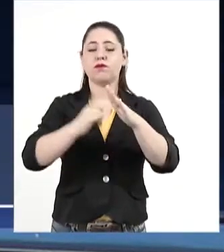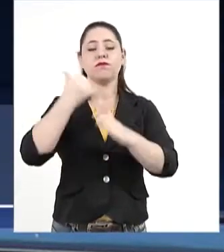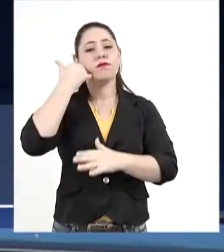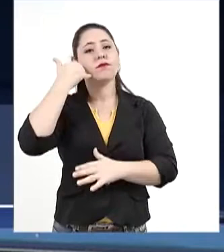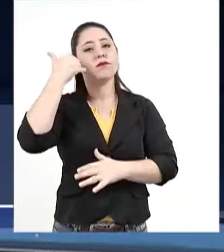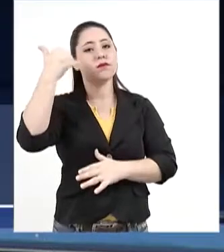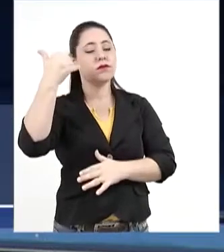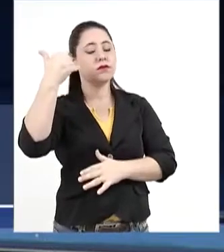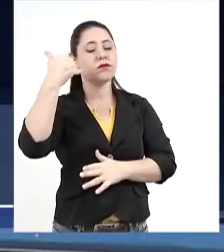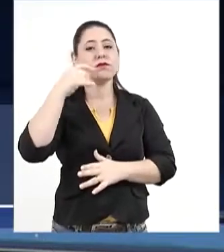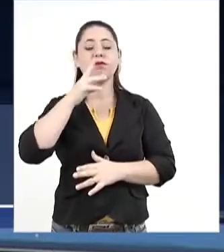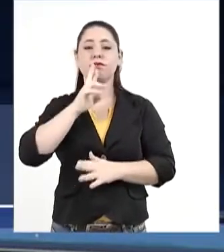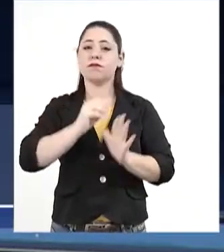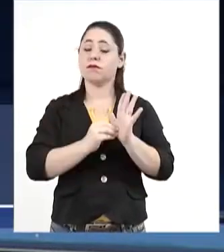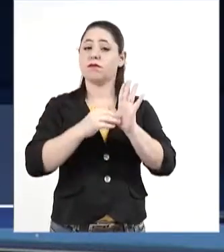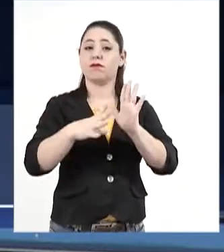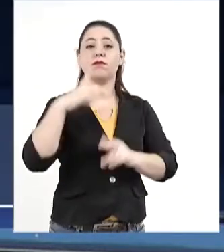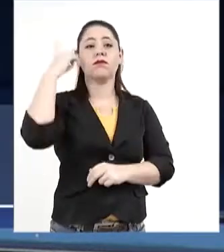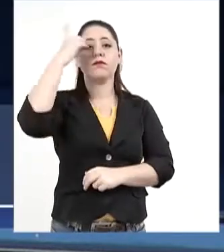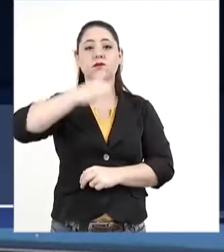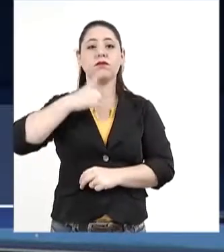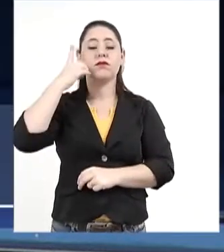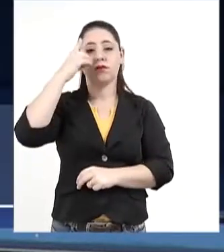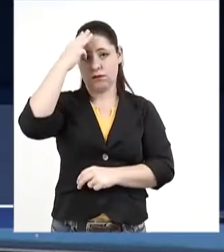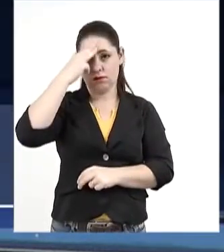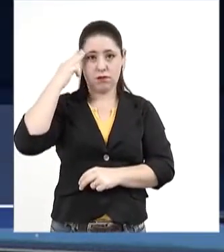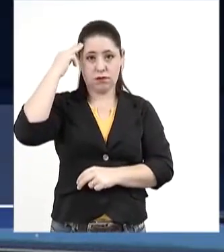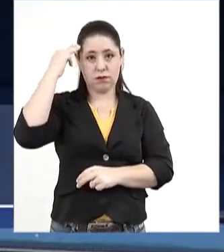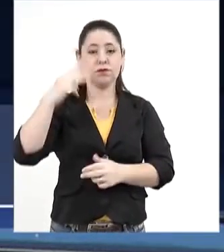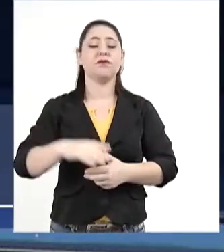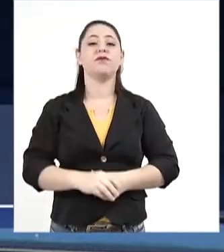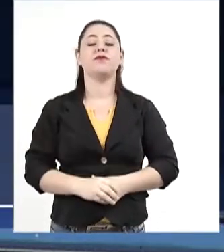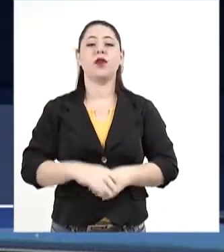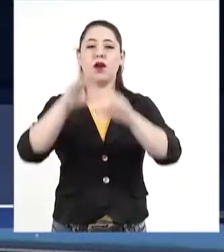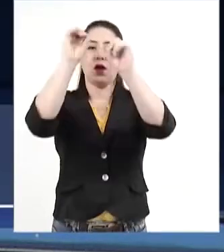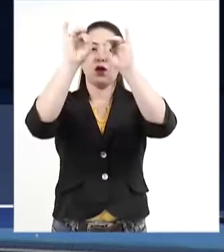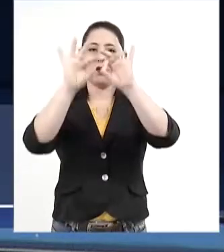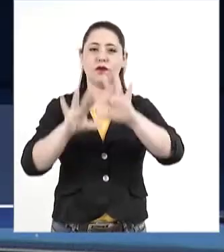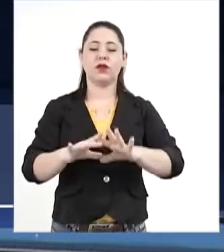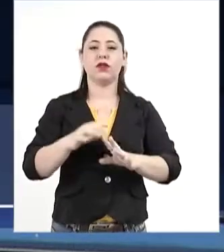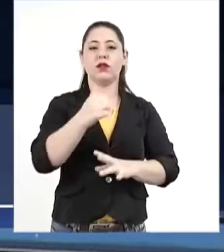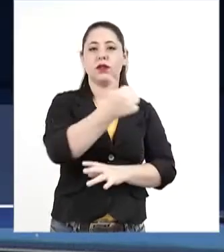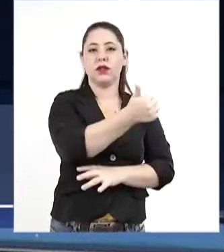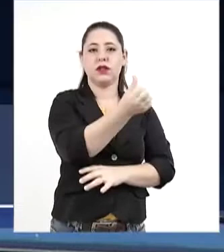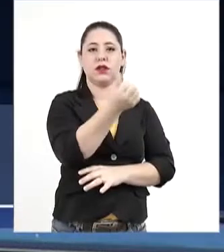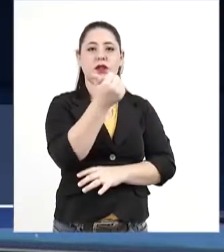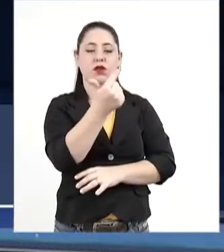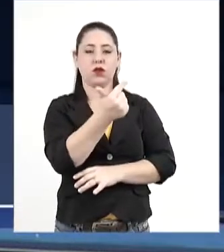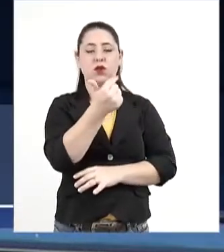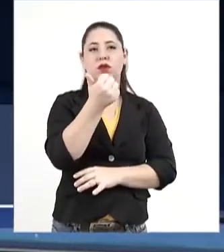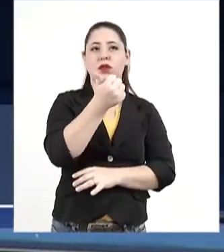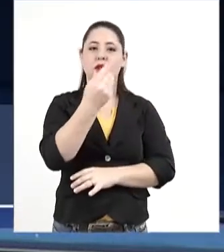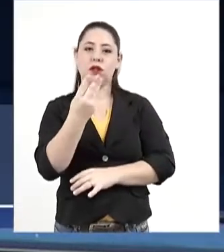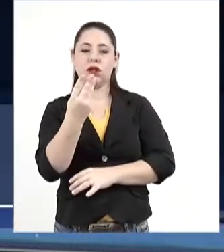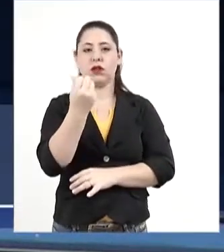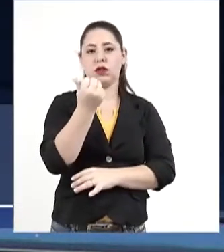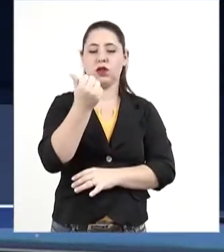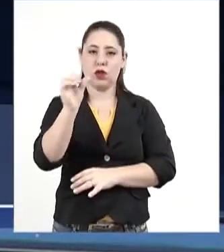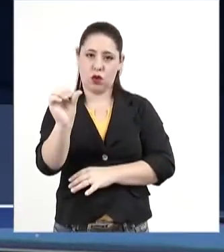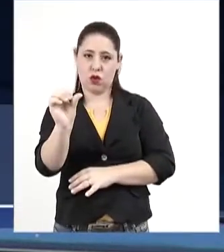Telecomunicação, respondendo a indicação do deputado Evander Vendramini. Ofício 61, 63,